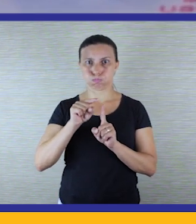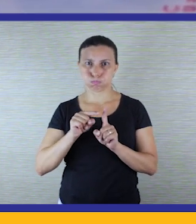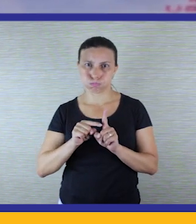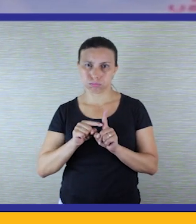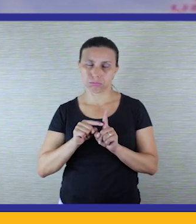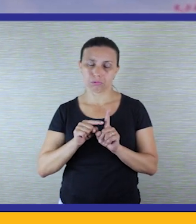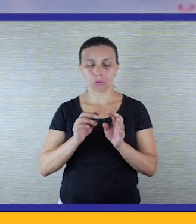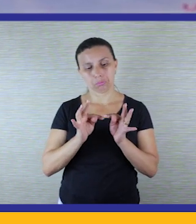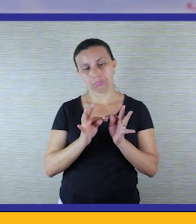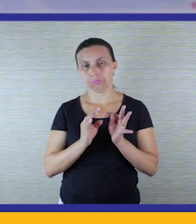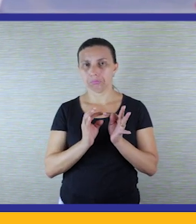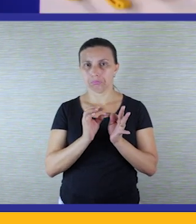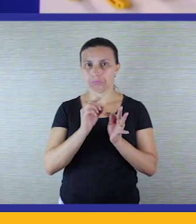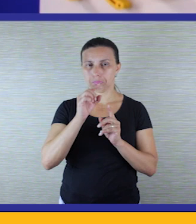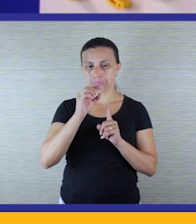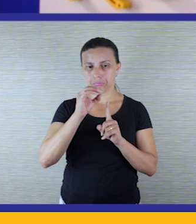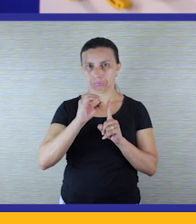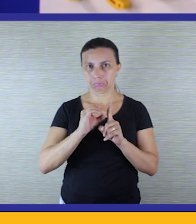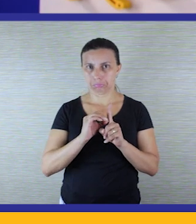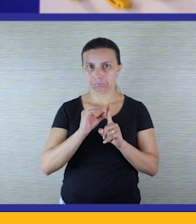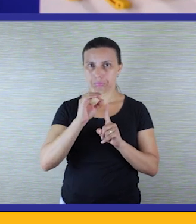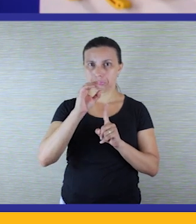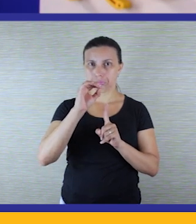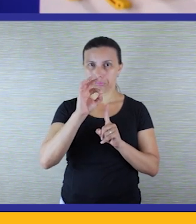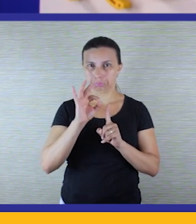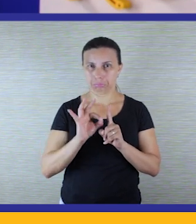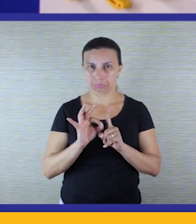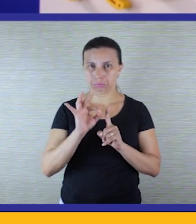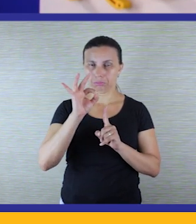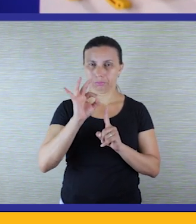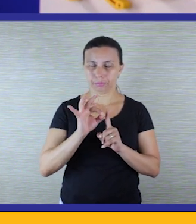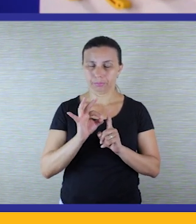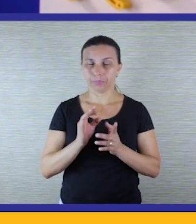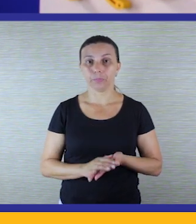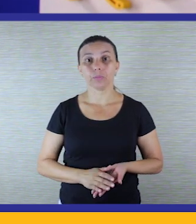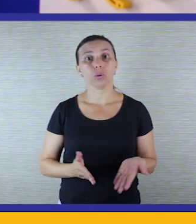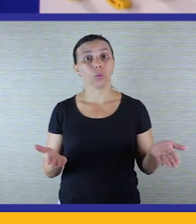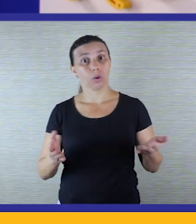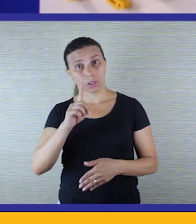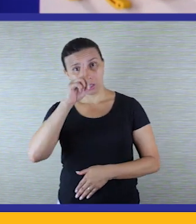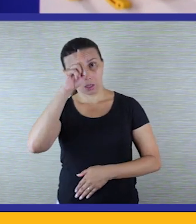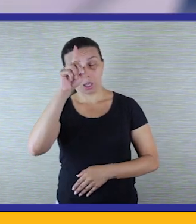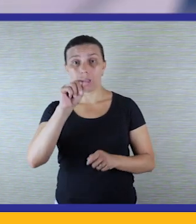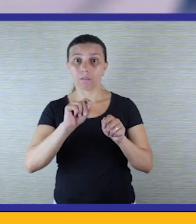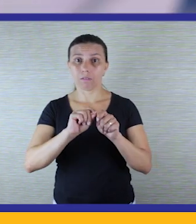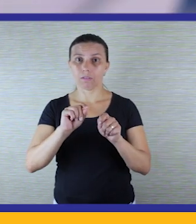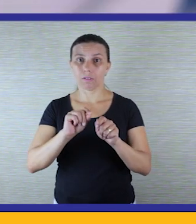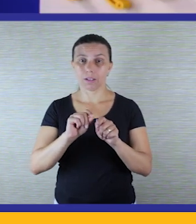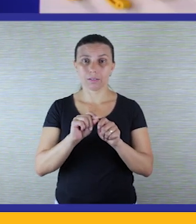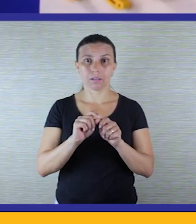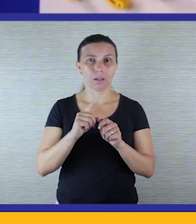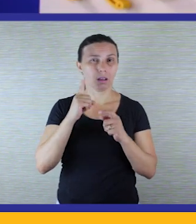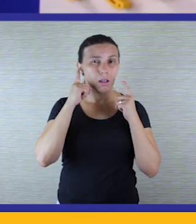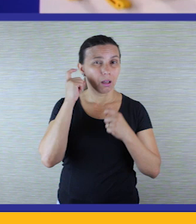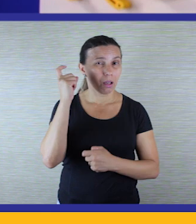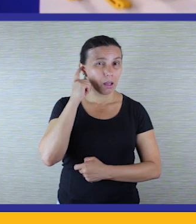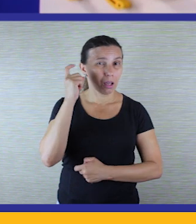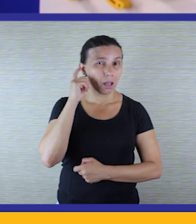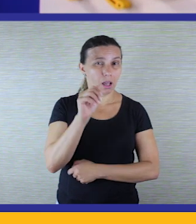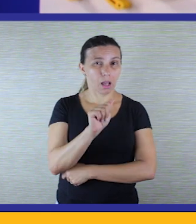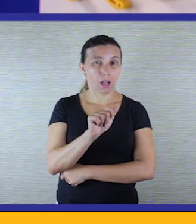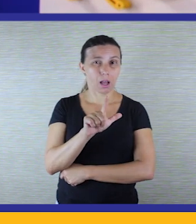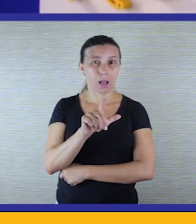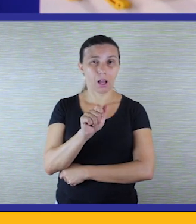um alarme de temperatura. A ideia do projeto de hoje é compor um sistema de alarme que acenda um LED